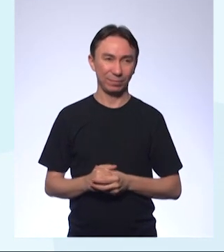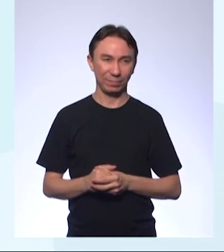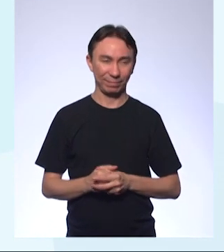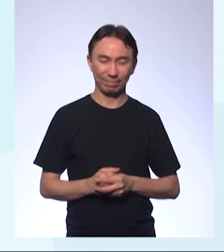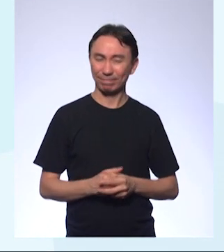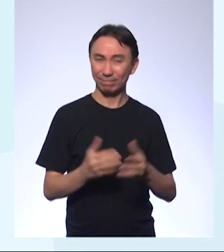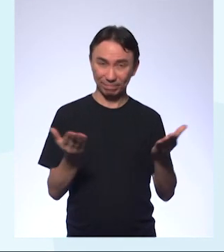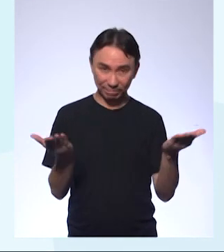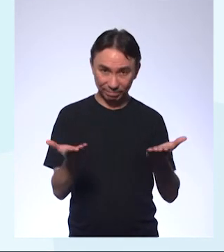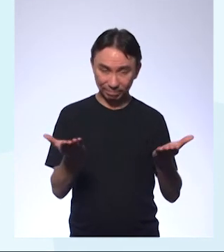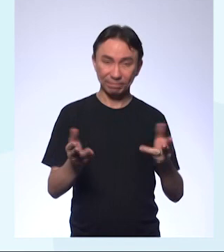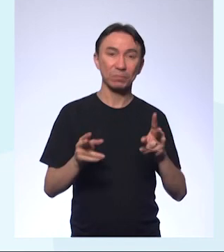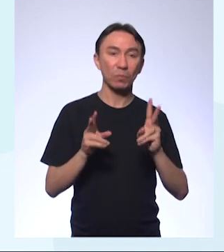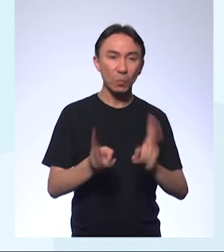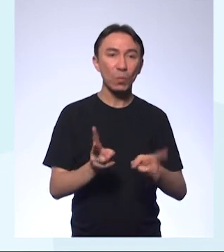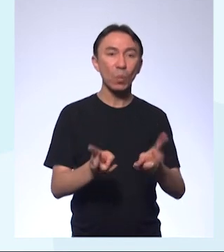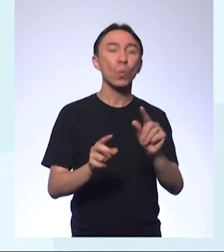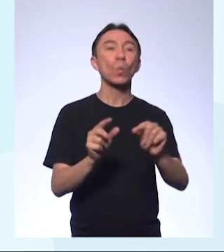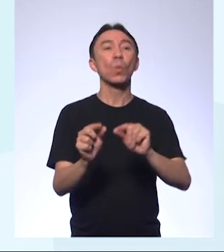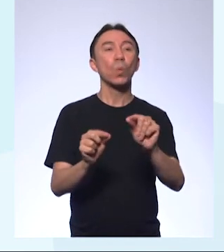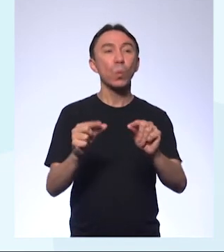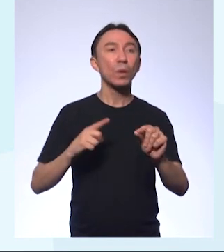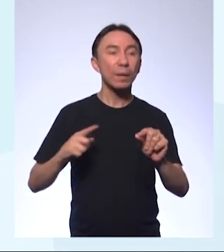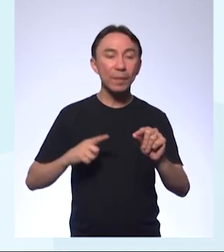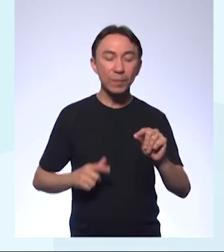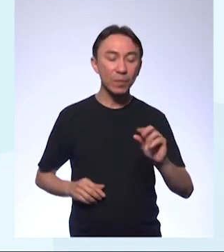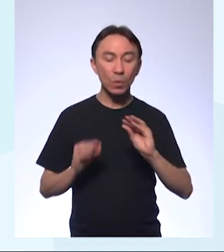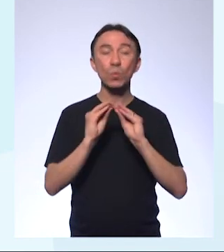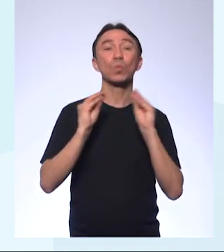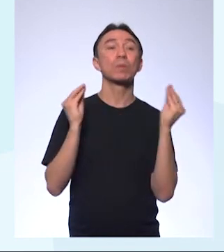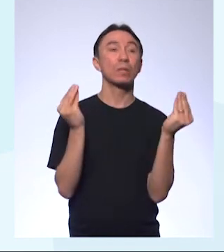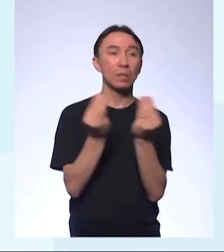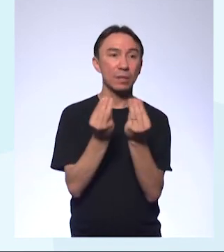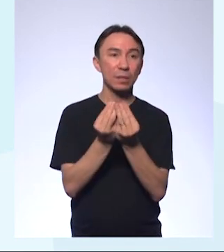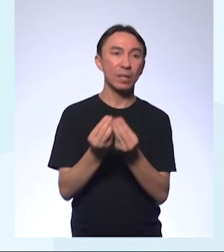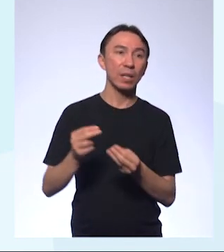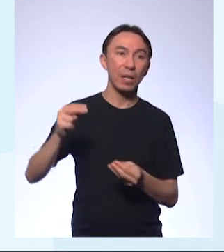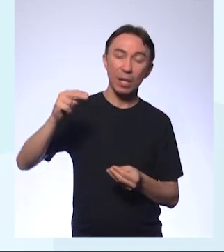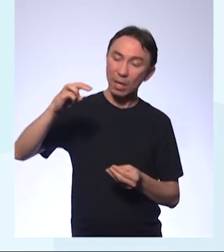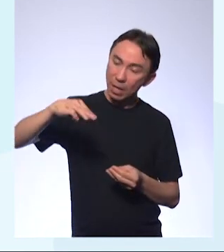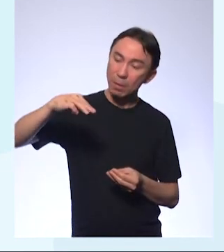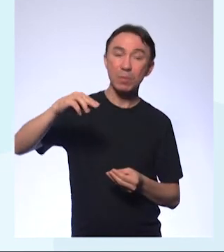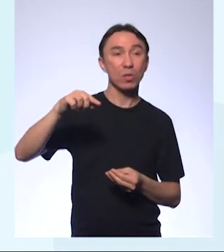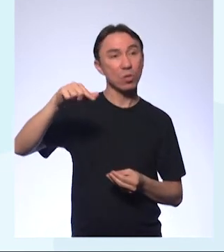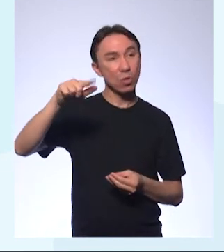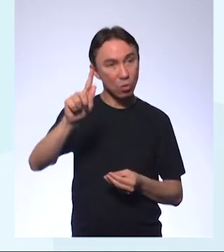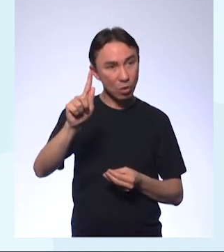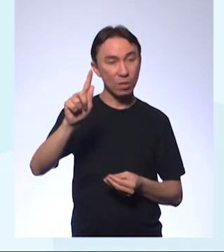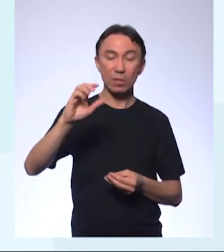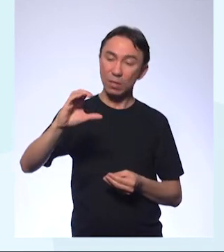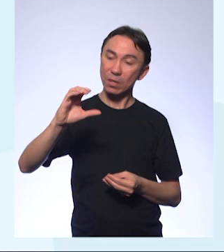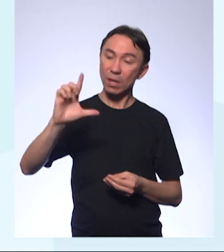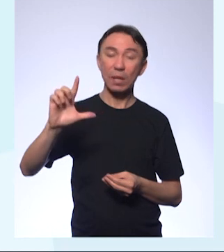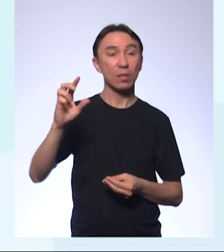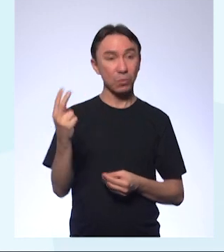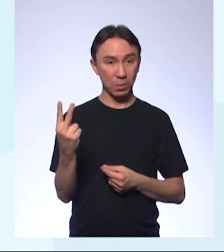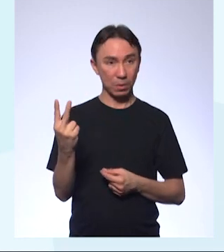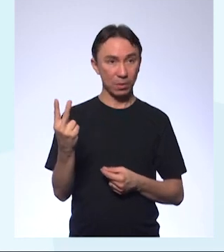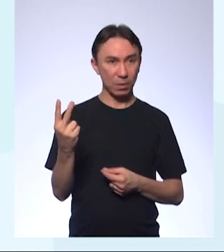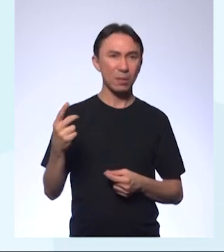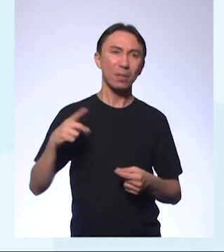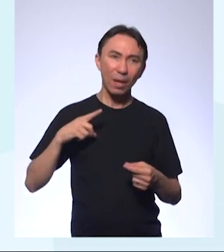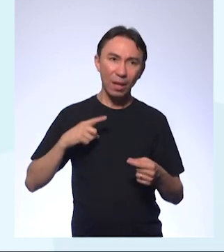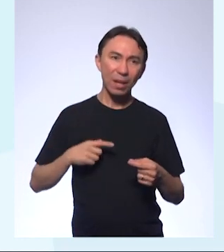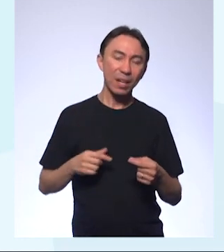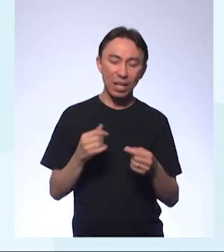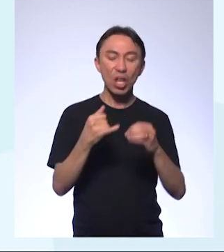Agora a gente vai continuar aqui. A substância MgCl2, ela apresenta ligação iônica. Por quê? Se eu for olhar aonde